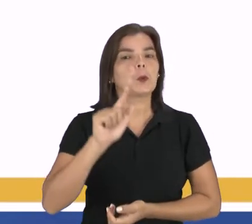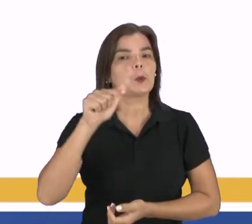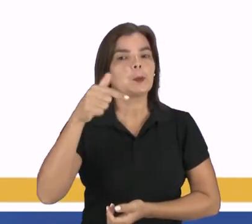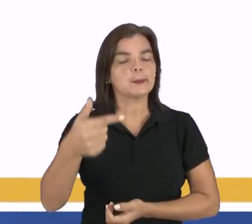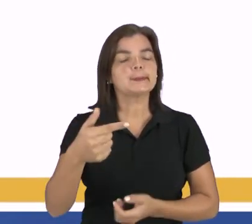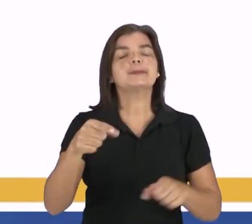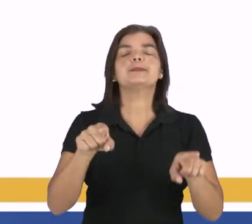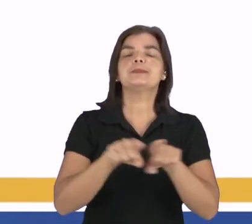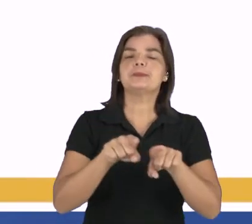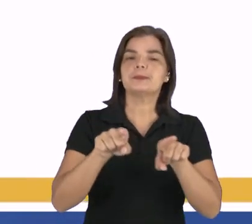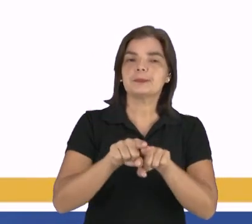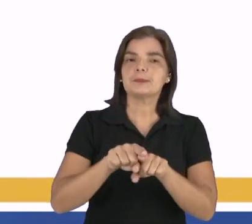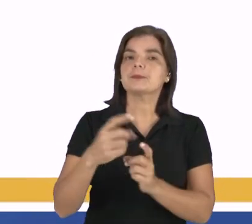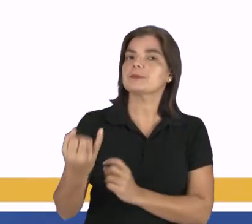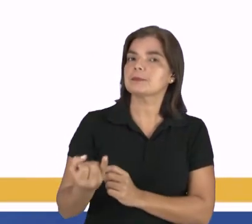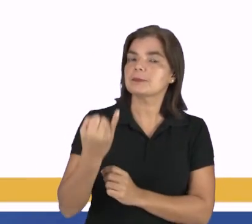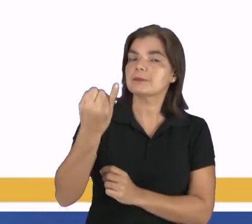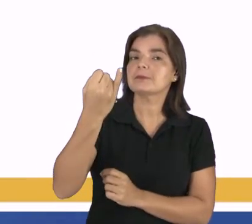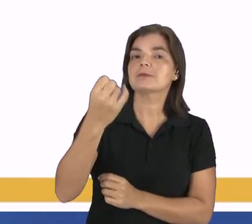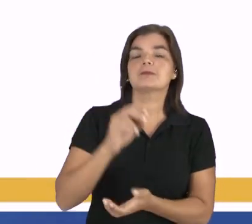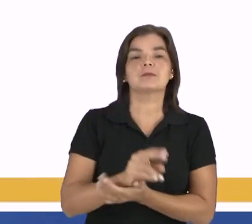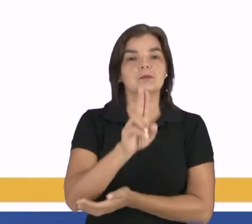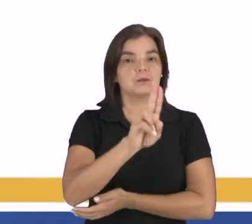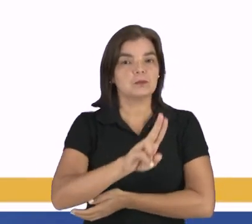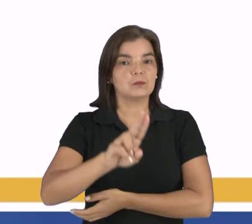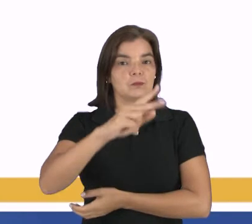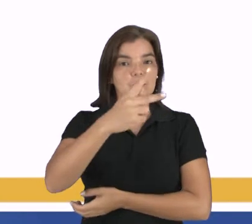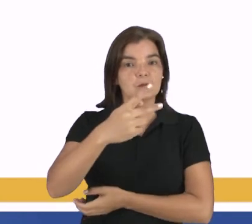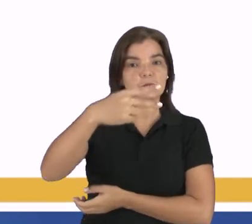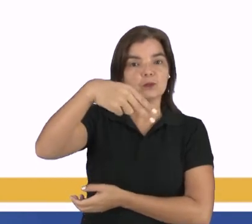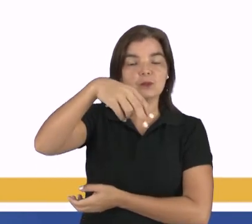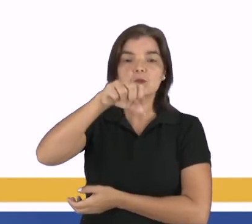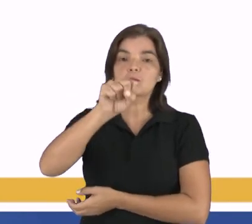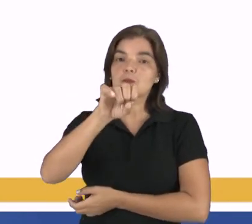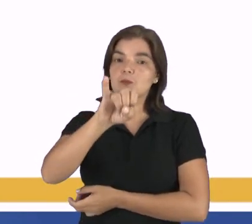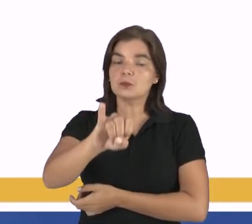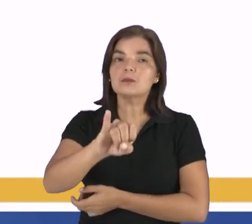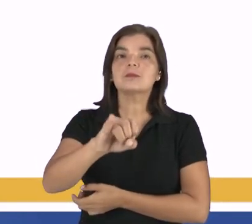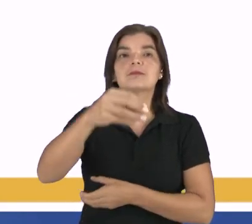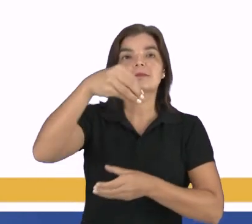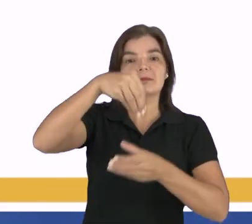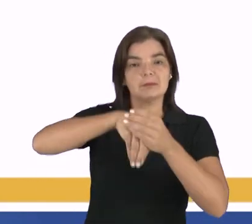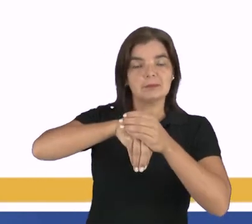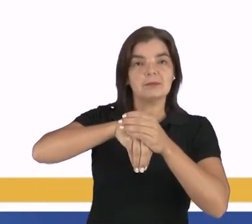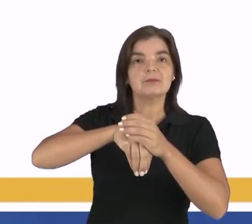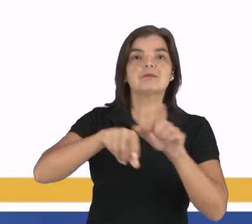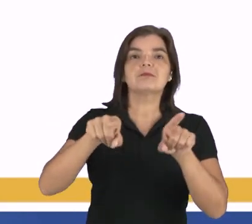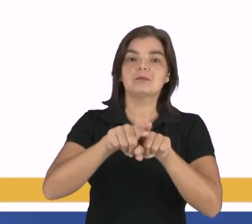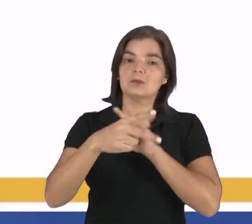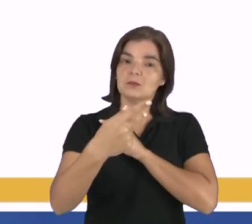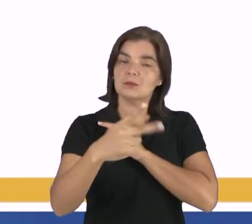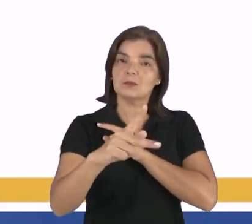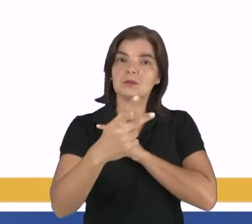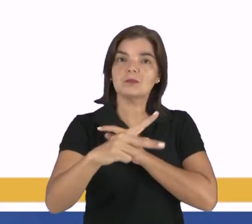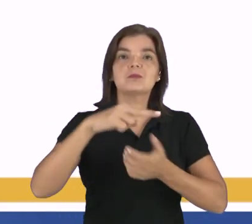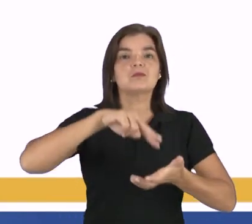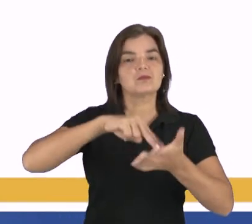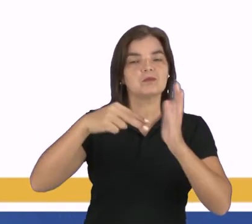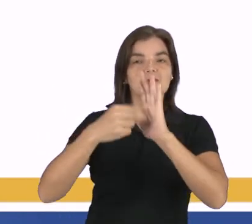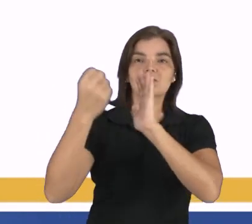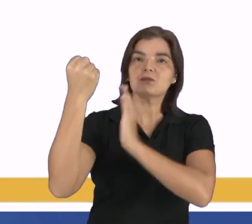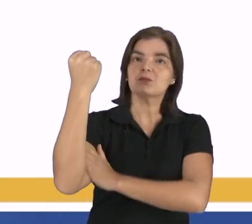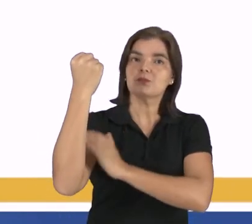Outro ponto também muito interessante utilizado, os pronomes si, dentro de si, e sua,